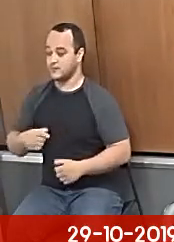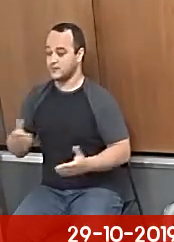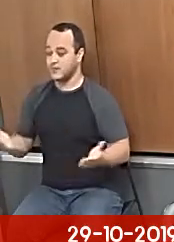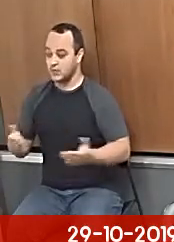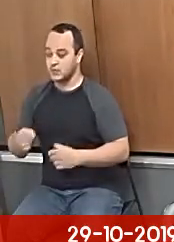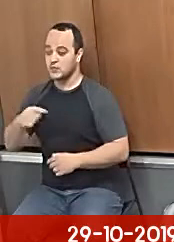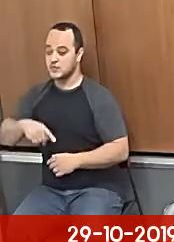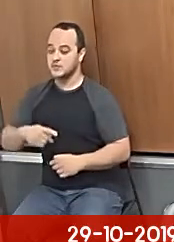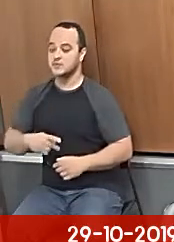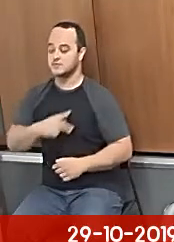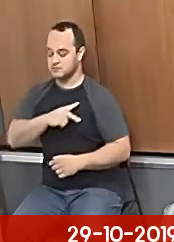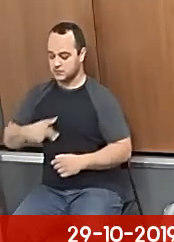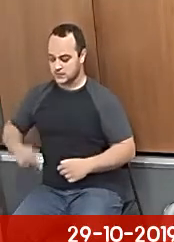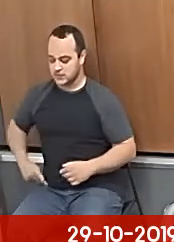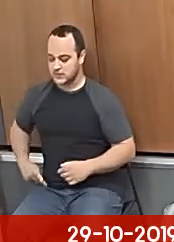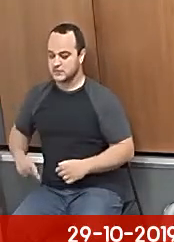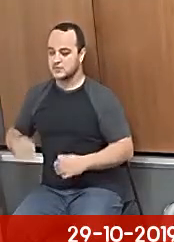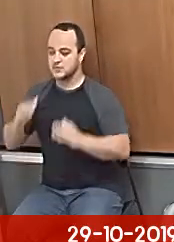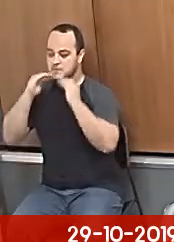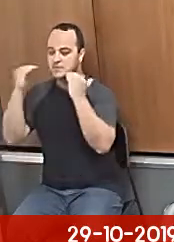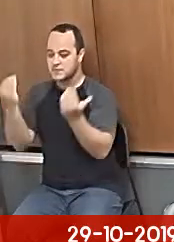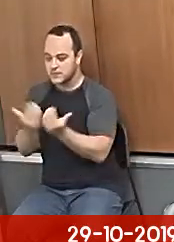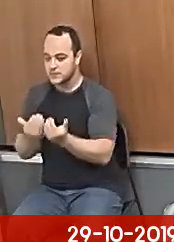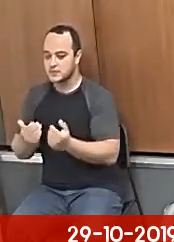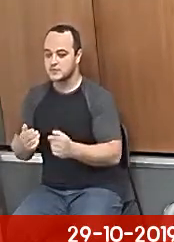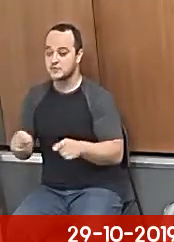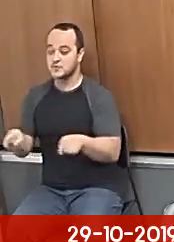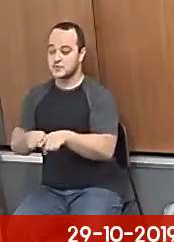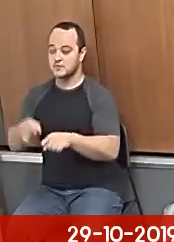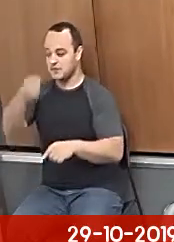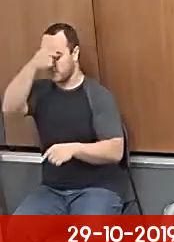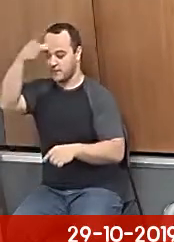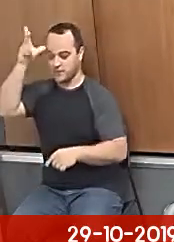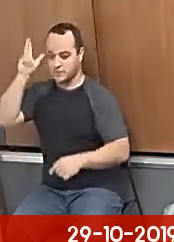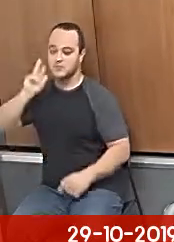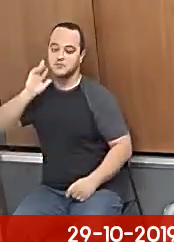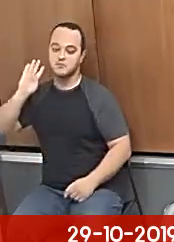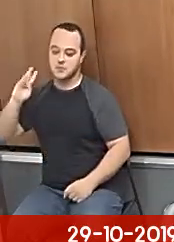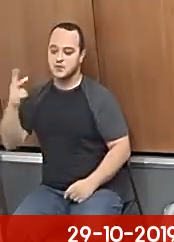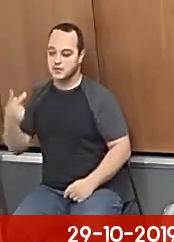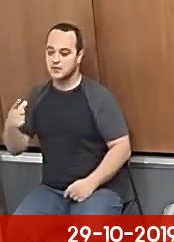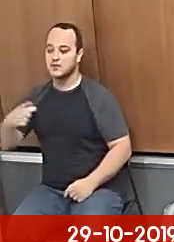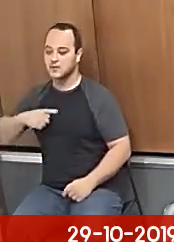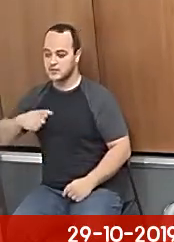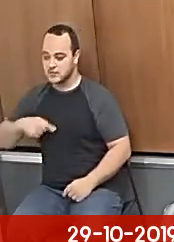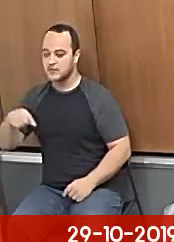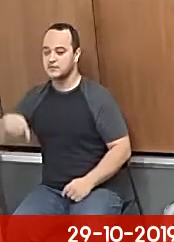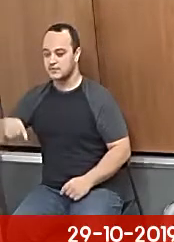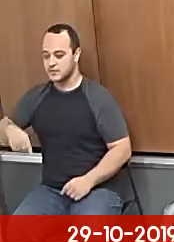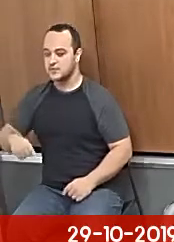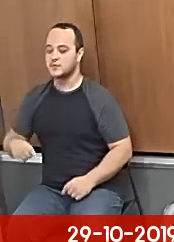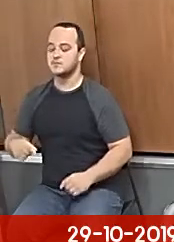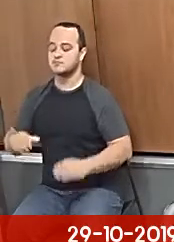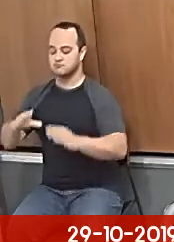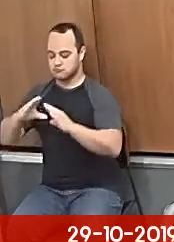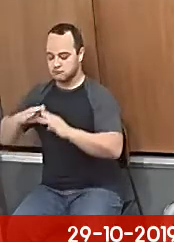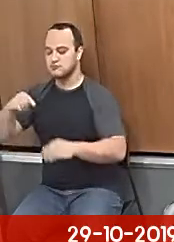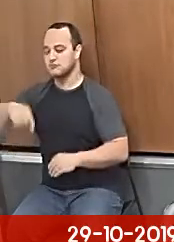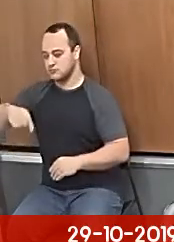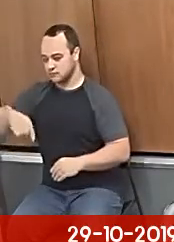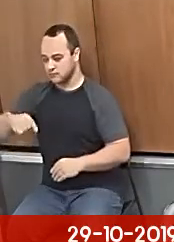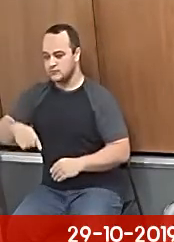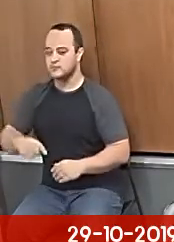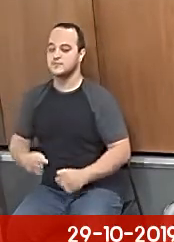Secretaria, estão aqui conosco representante da Prefeitura de Belo Horizonte, né, da Câmara Municipal, o vereador Maninho, que já é